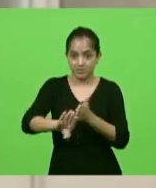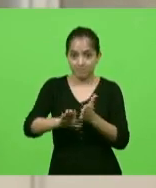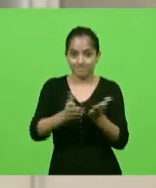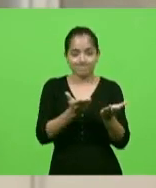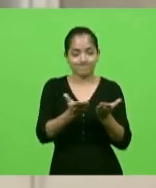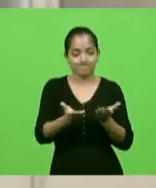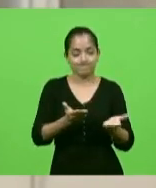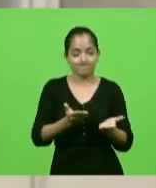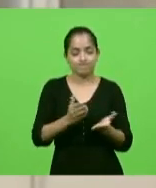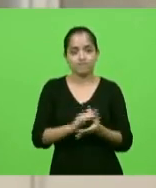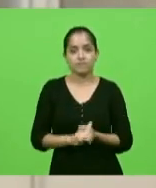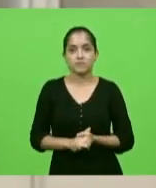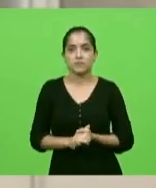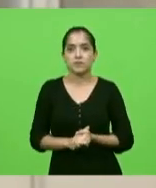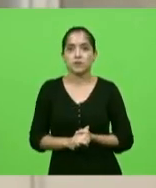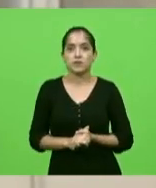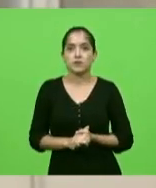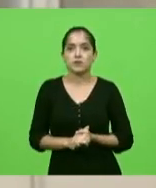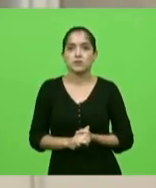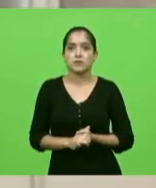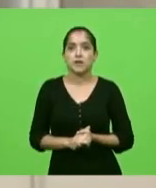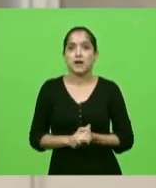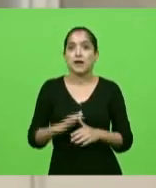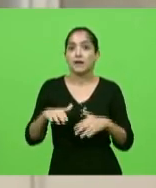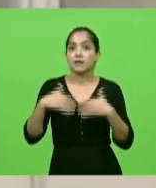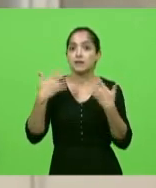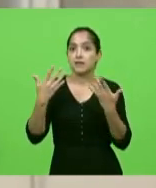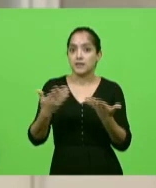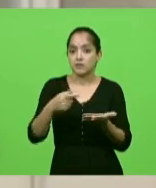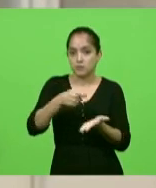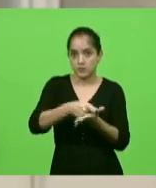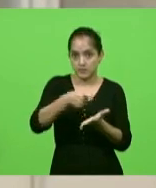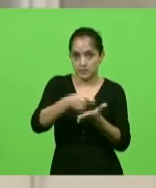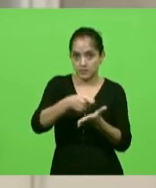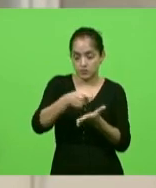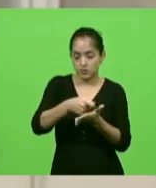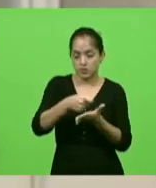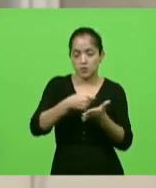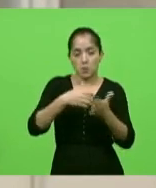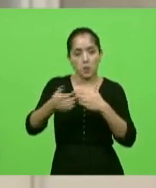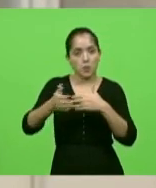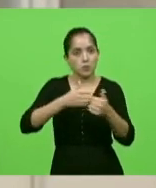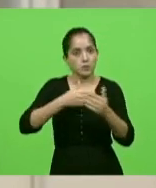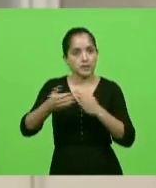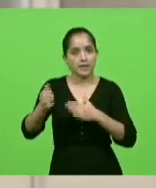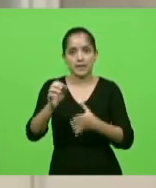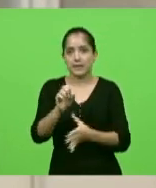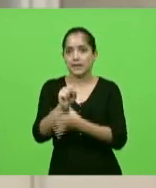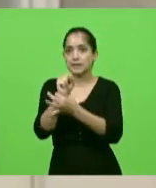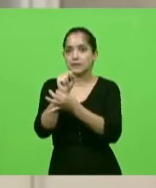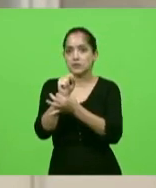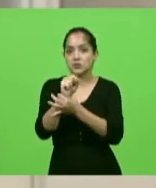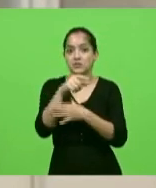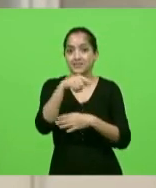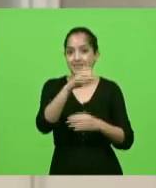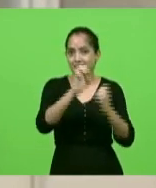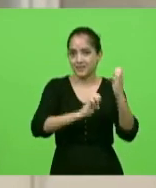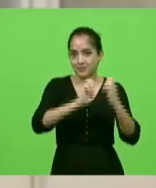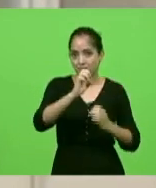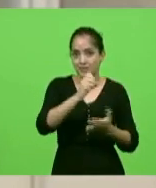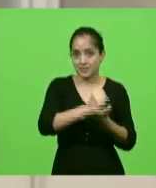é isso decorre porque além de não ter sido exigida qualquer garantia da empresa